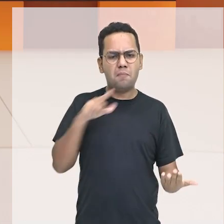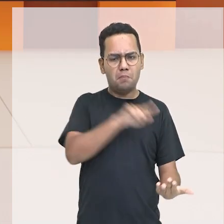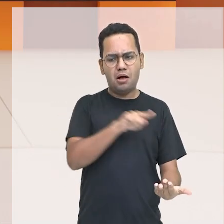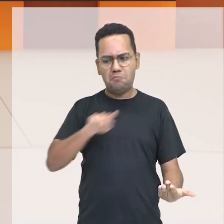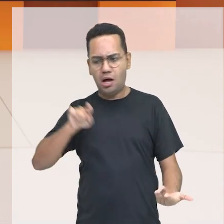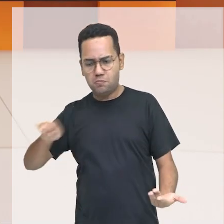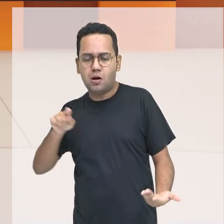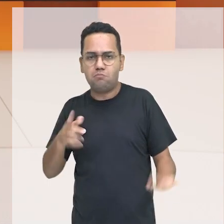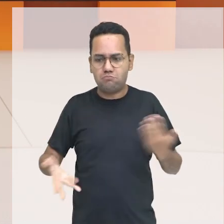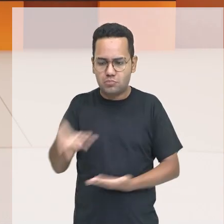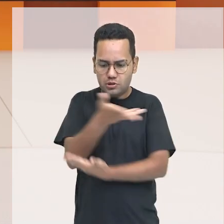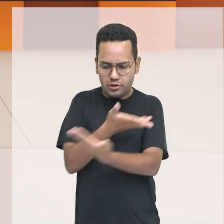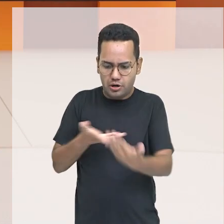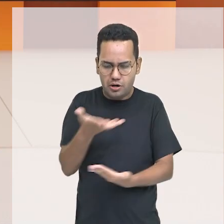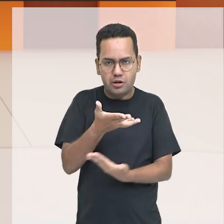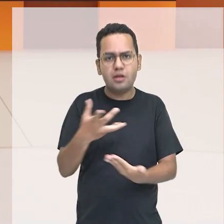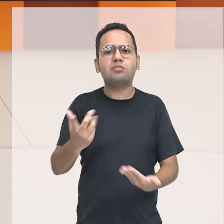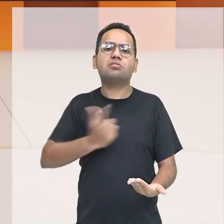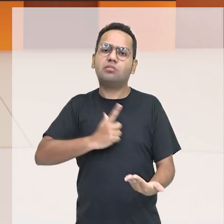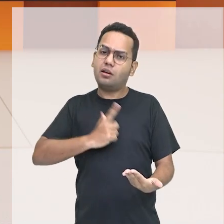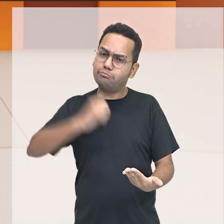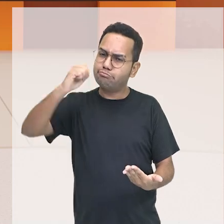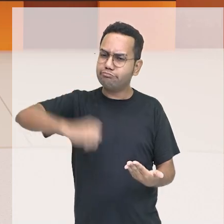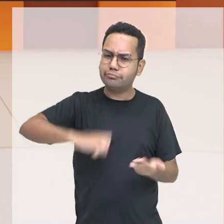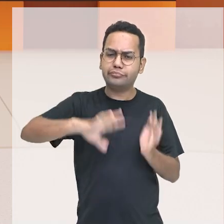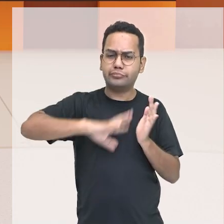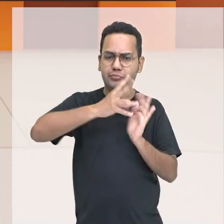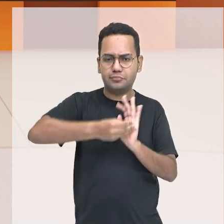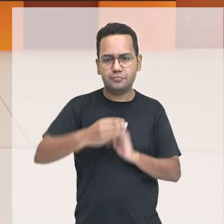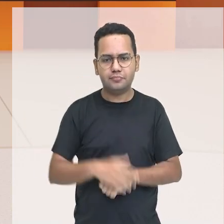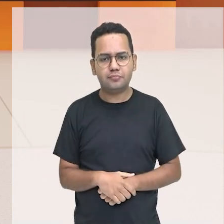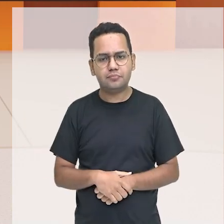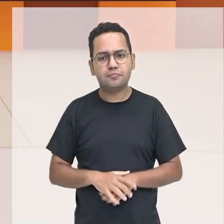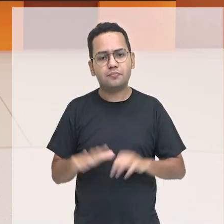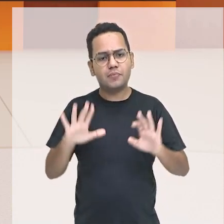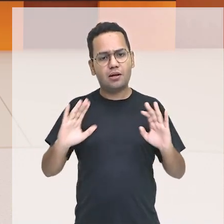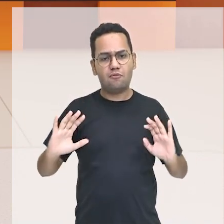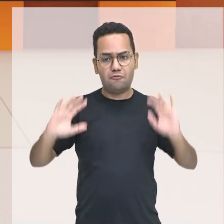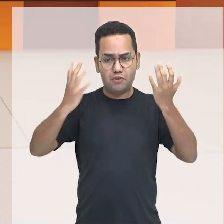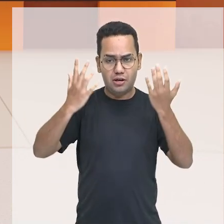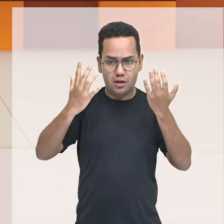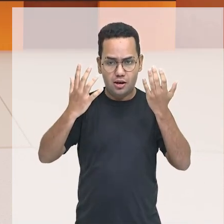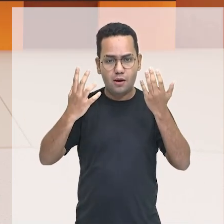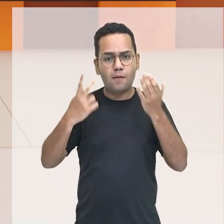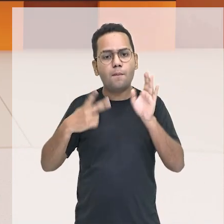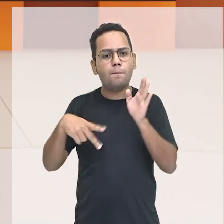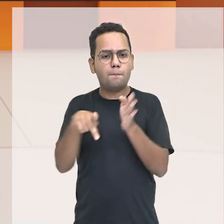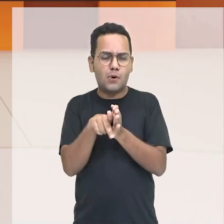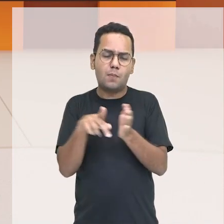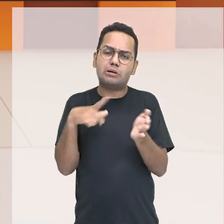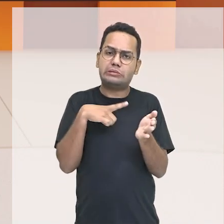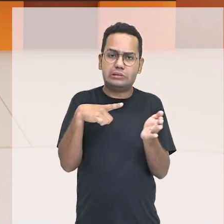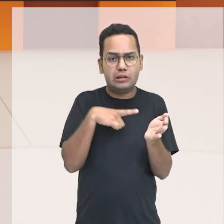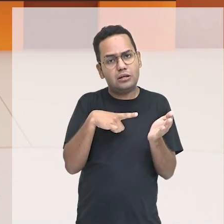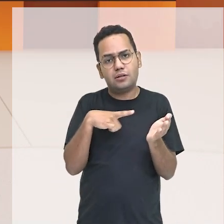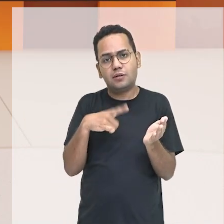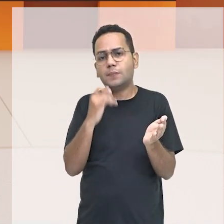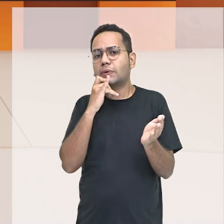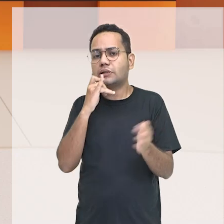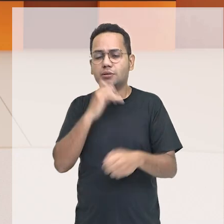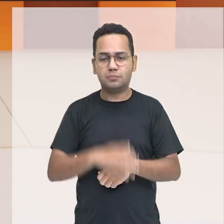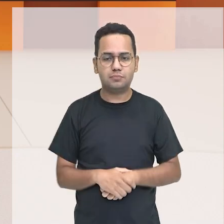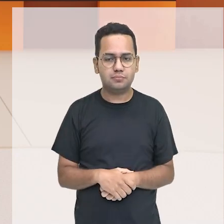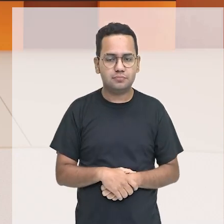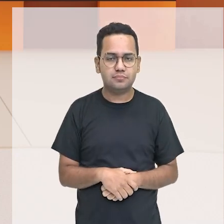essas religiões, elas existem na Amazônia e as festividades, elas realmente apresentam isso, que são